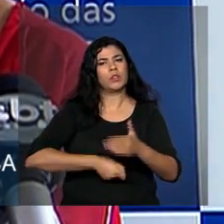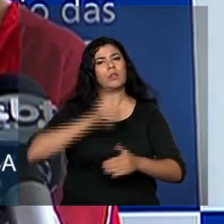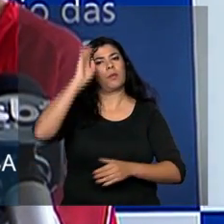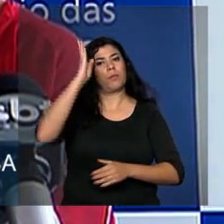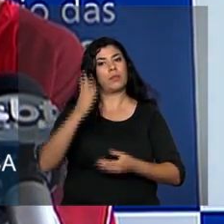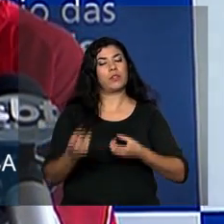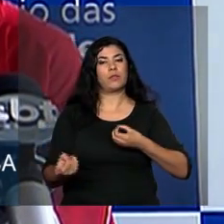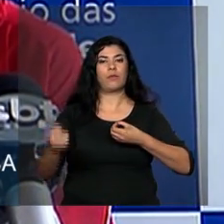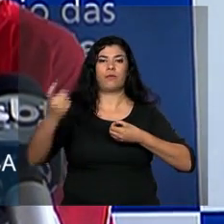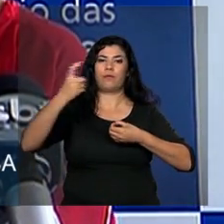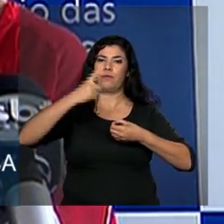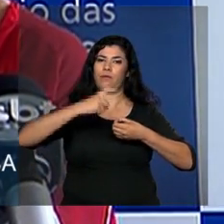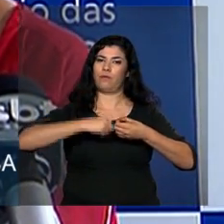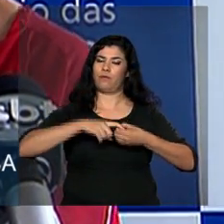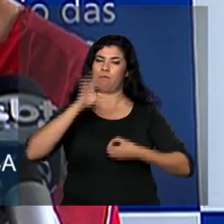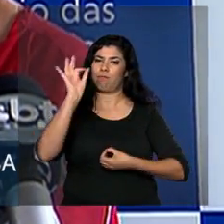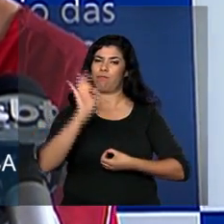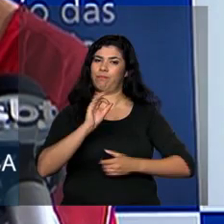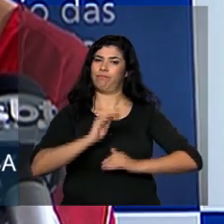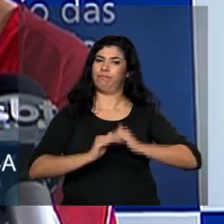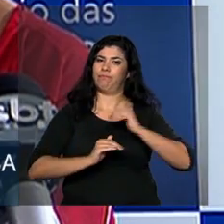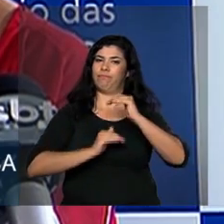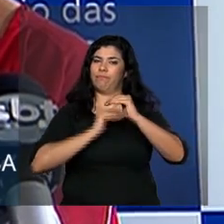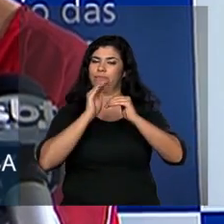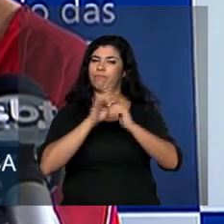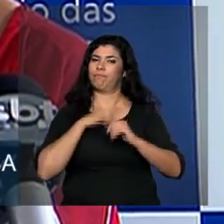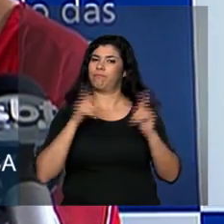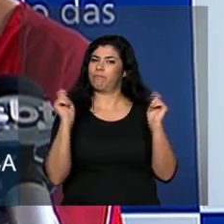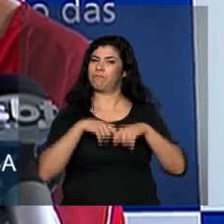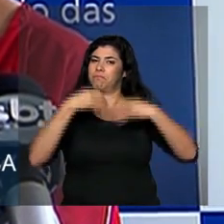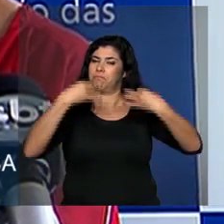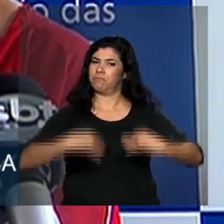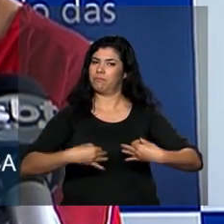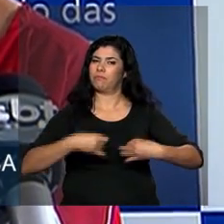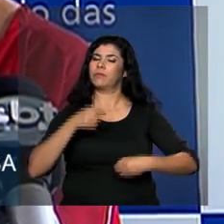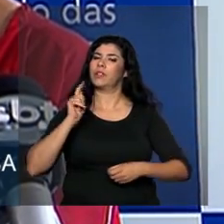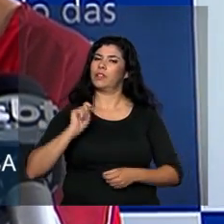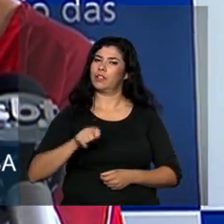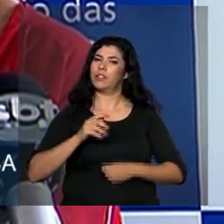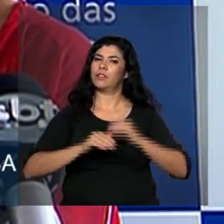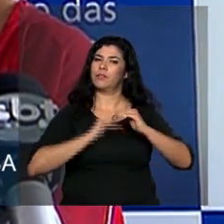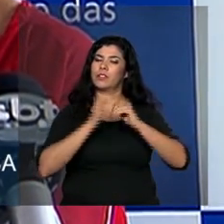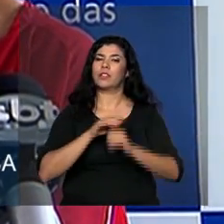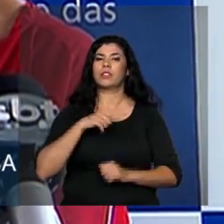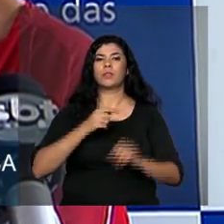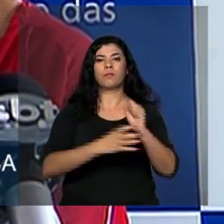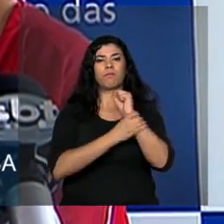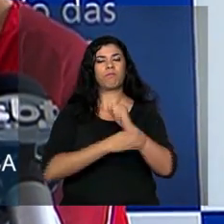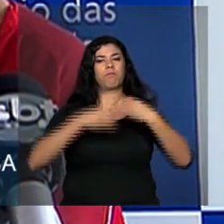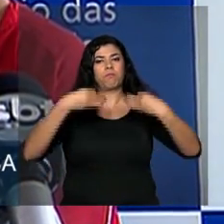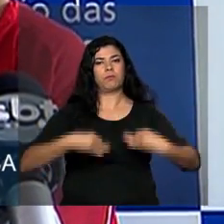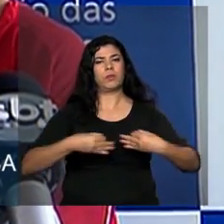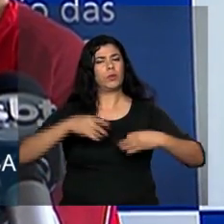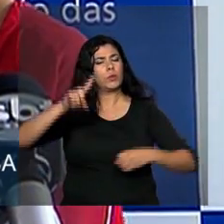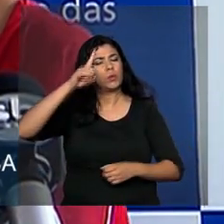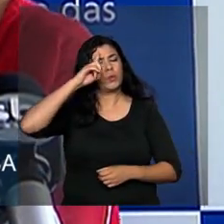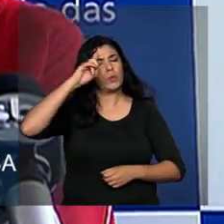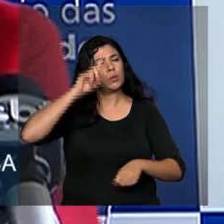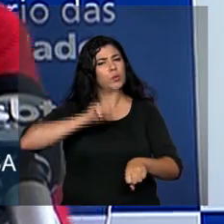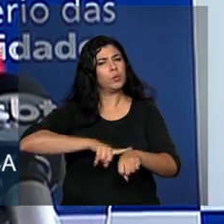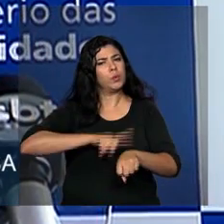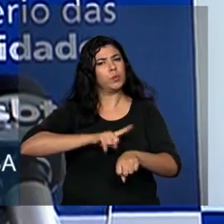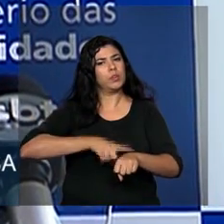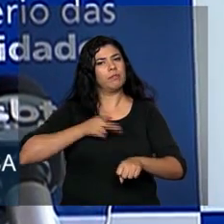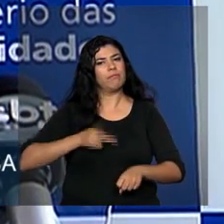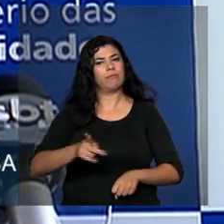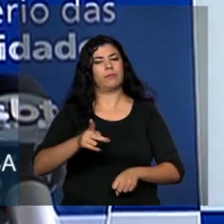retorne a uma taxa de crescimento compatível com o seu potencial. É isso que nós estamos fazendo, eu quero te assegurar isso. Todos os minutos.